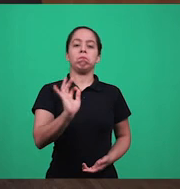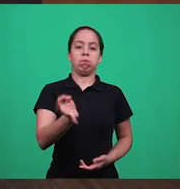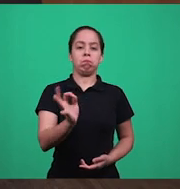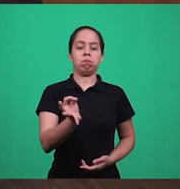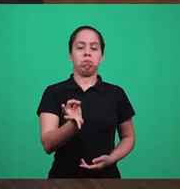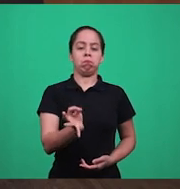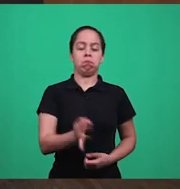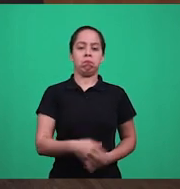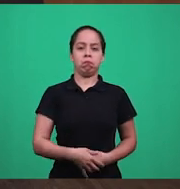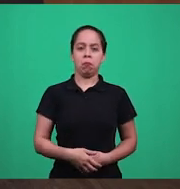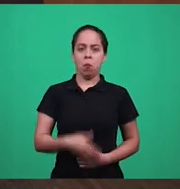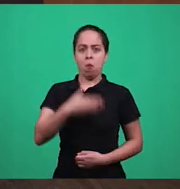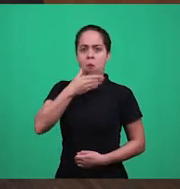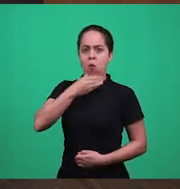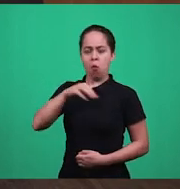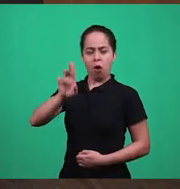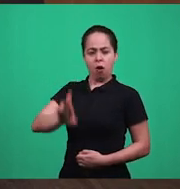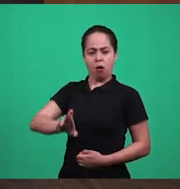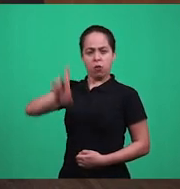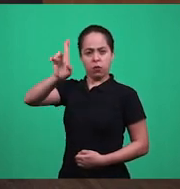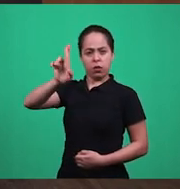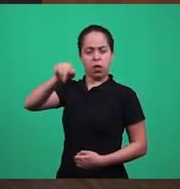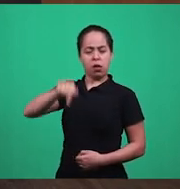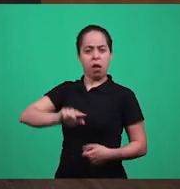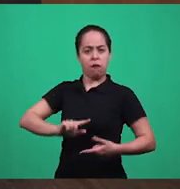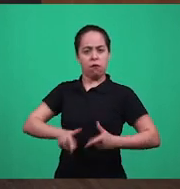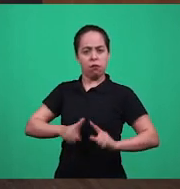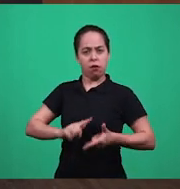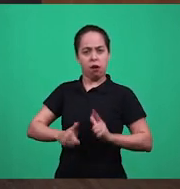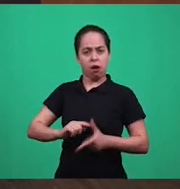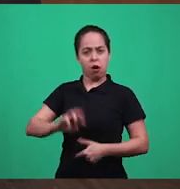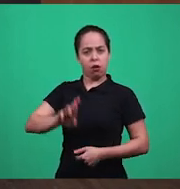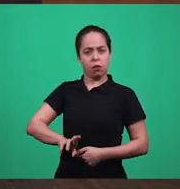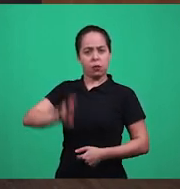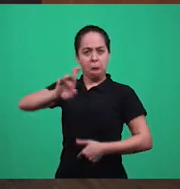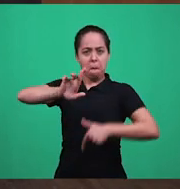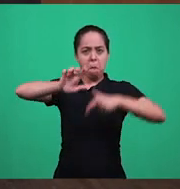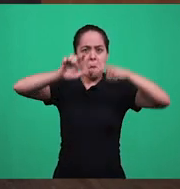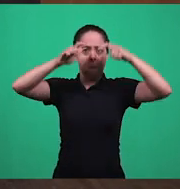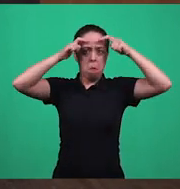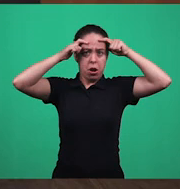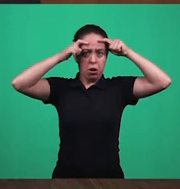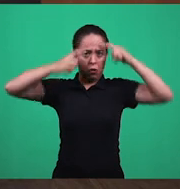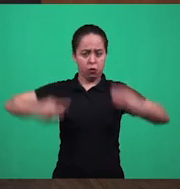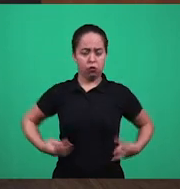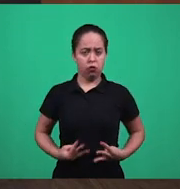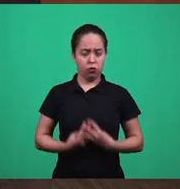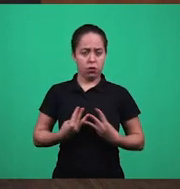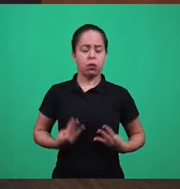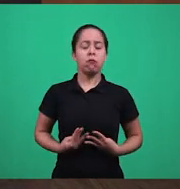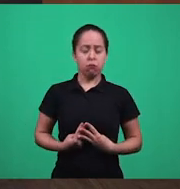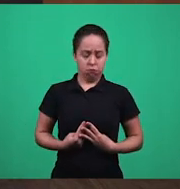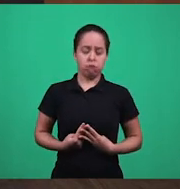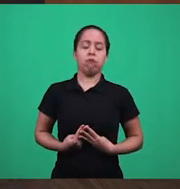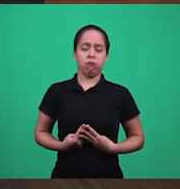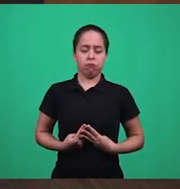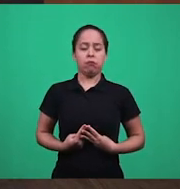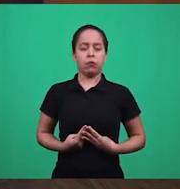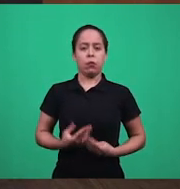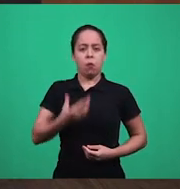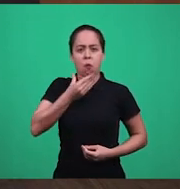Interessante. Então ele era mestre de Israel, era príncipe dos